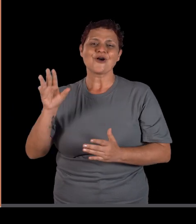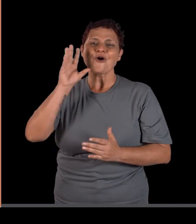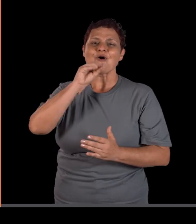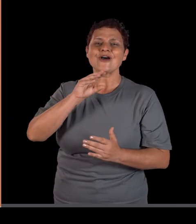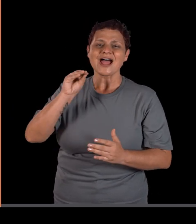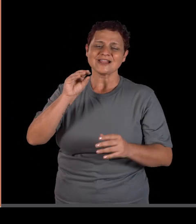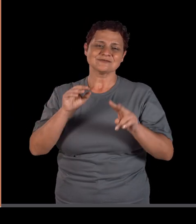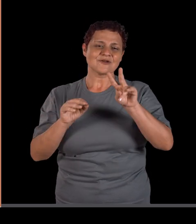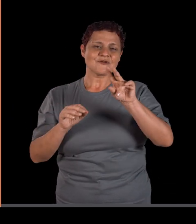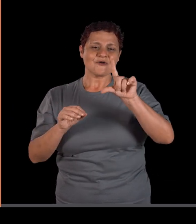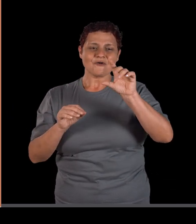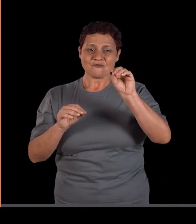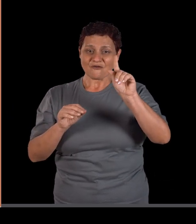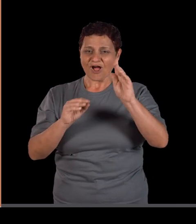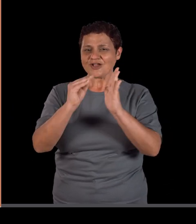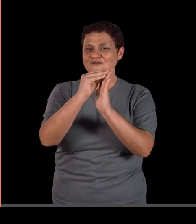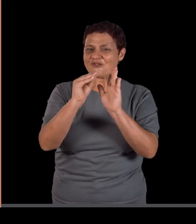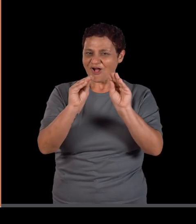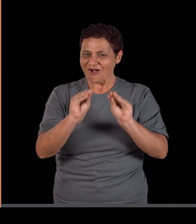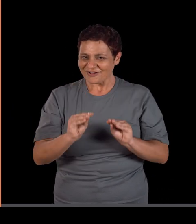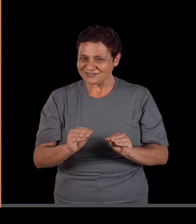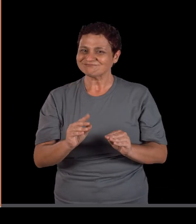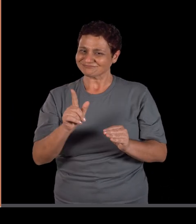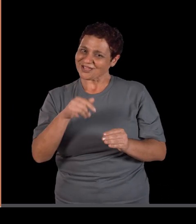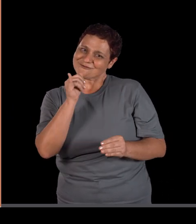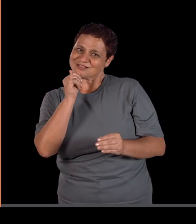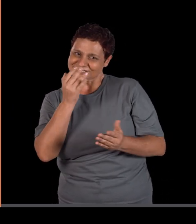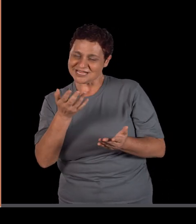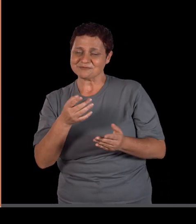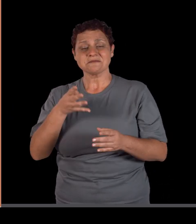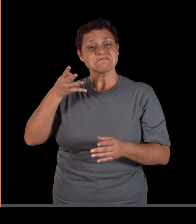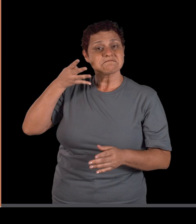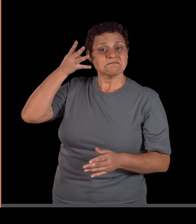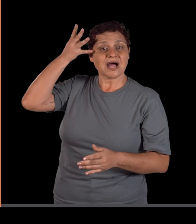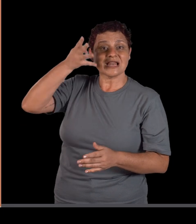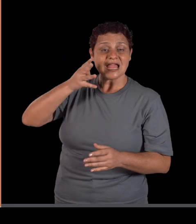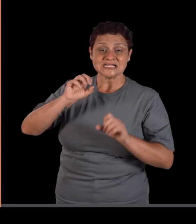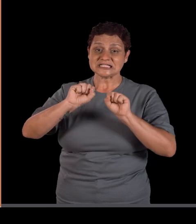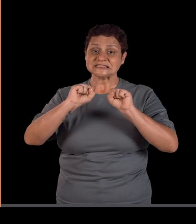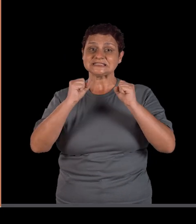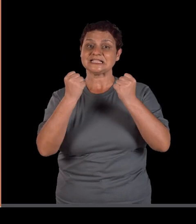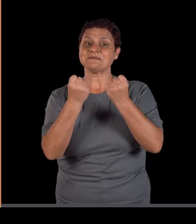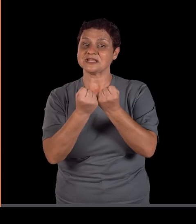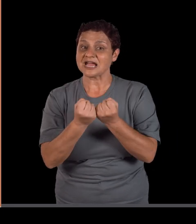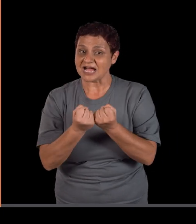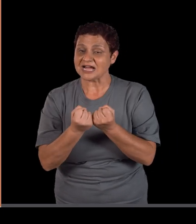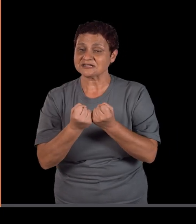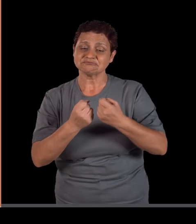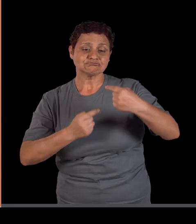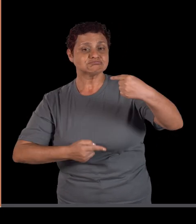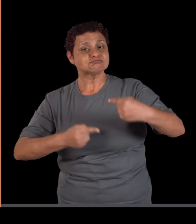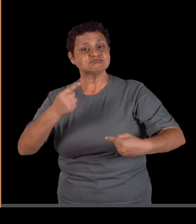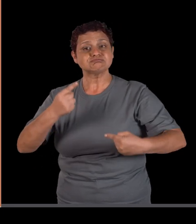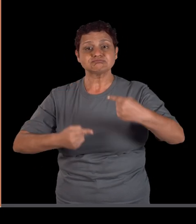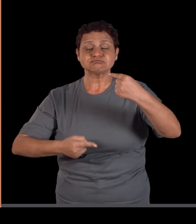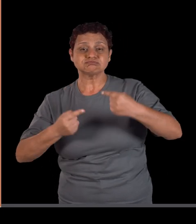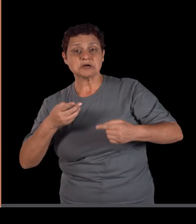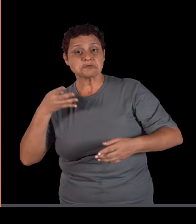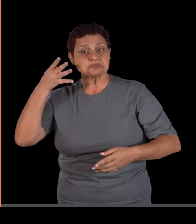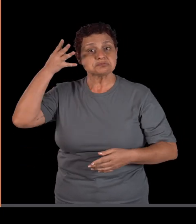Um vlog, por exemplo, é um exemplo de gênero oral, uma palestra, um seminário, um debate,